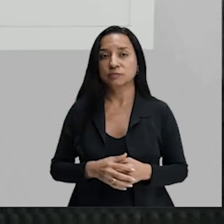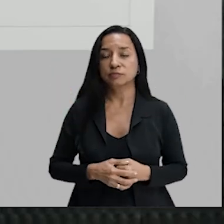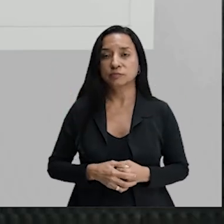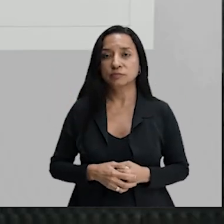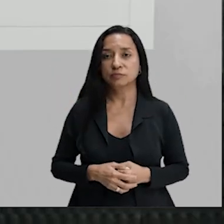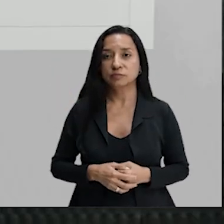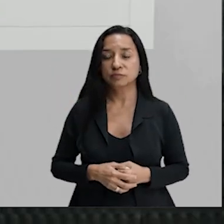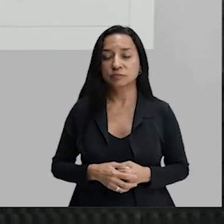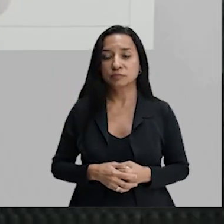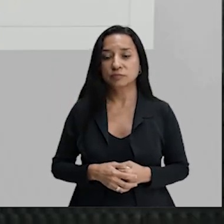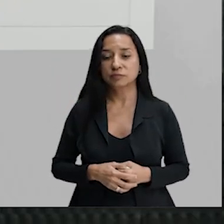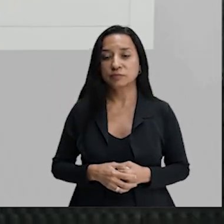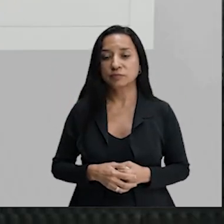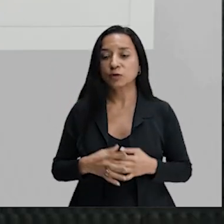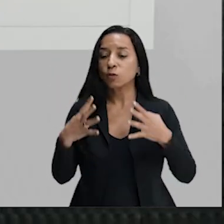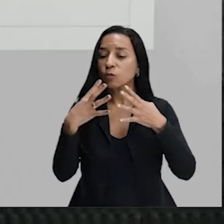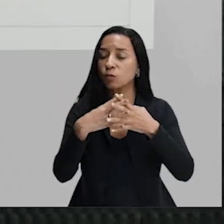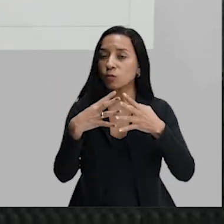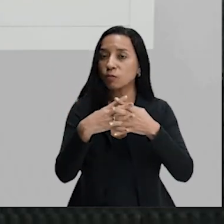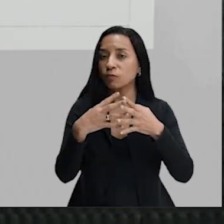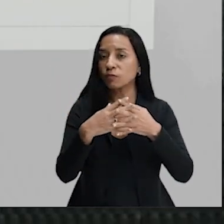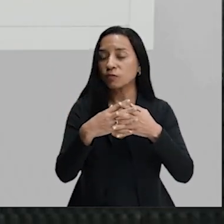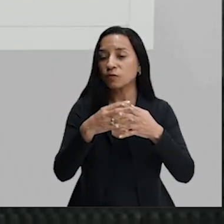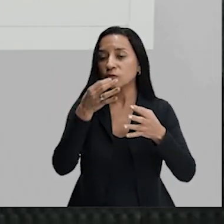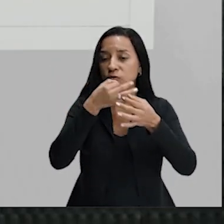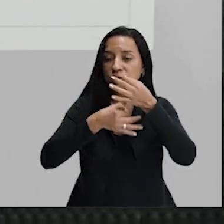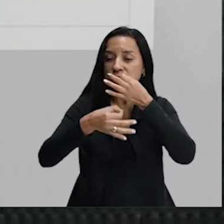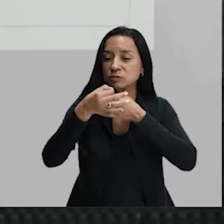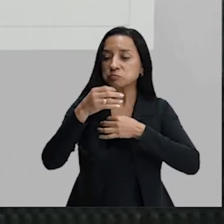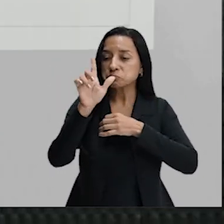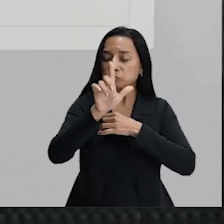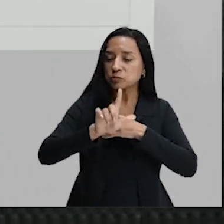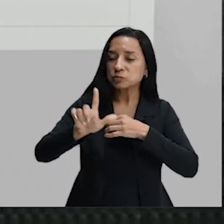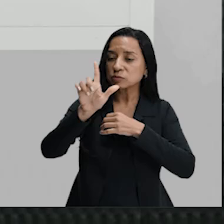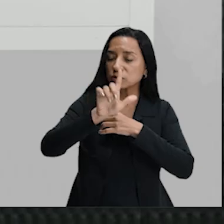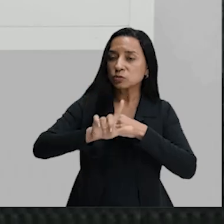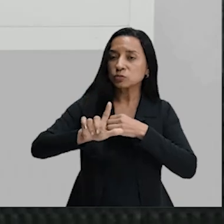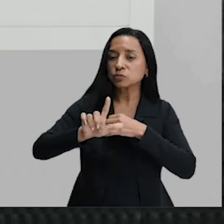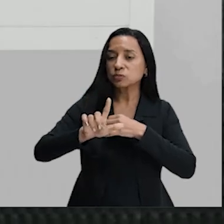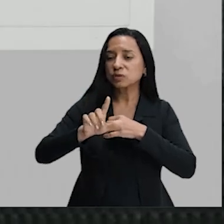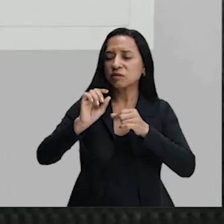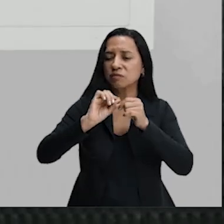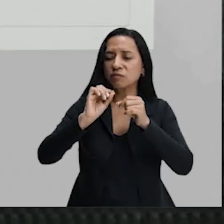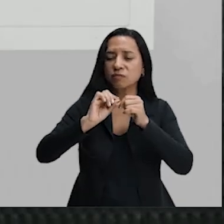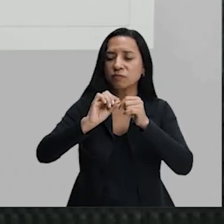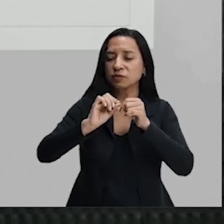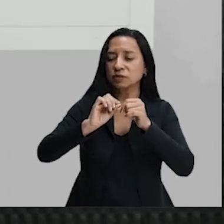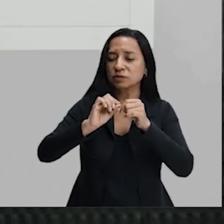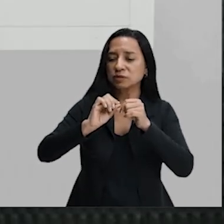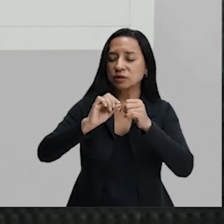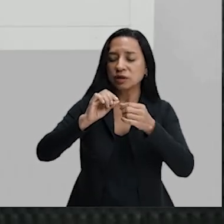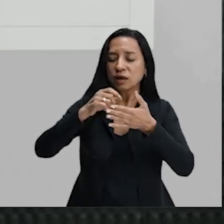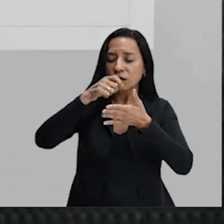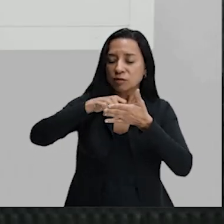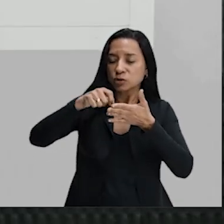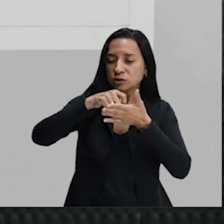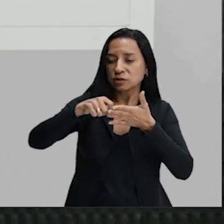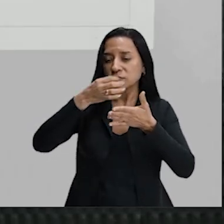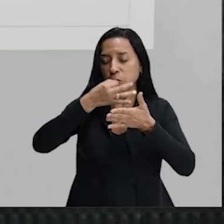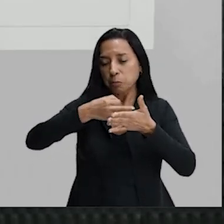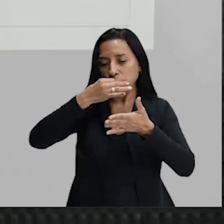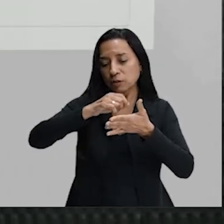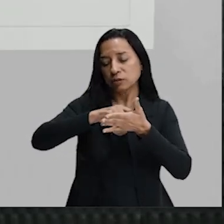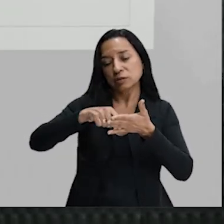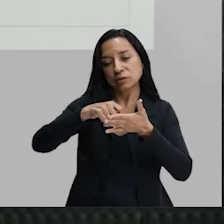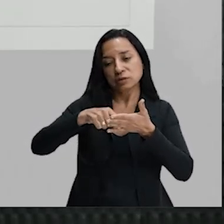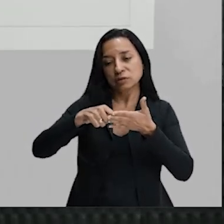Tá? A gente confunde muito isso aqui dentro de leituras. Eu vou fazer uma crítica, e aí começa a escrever algo sobre